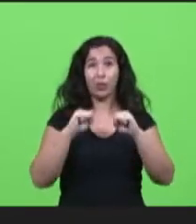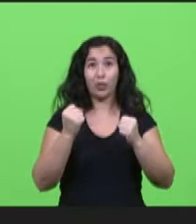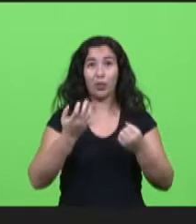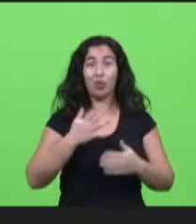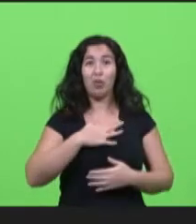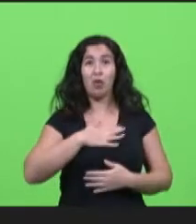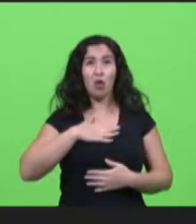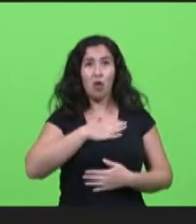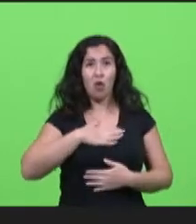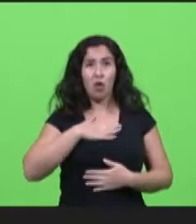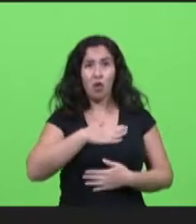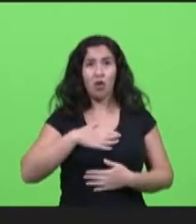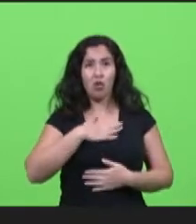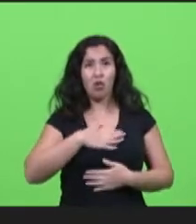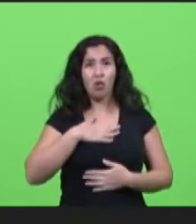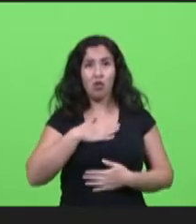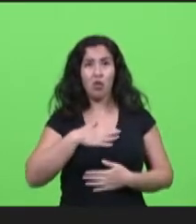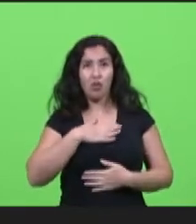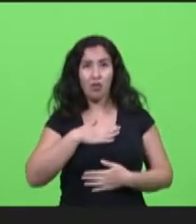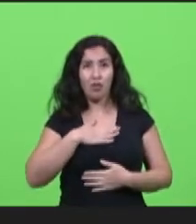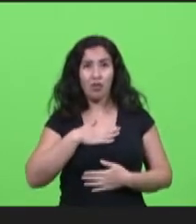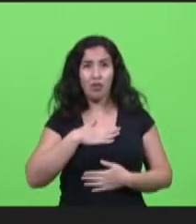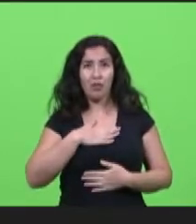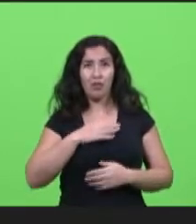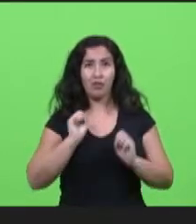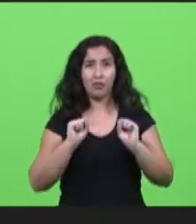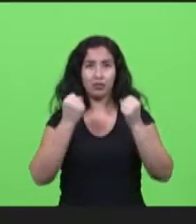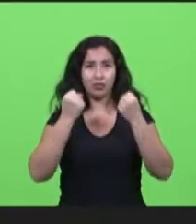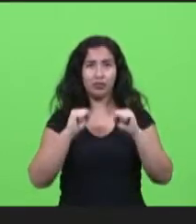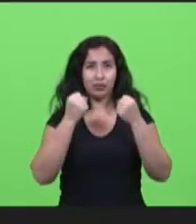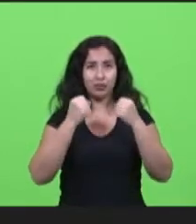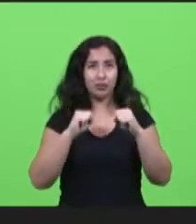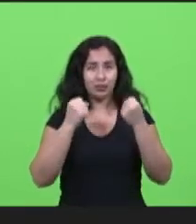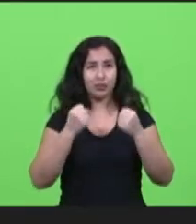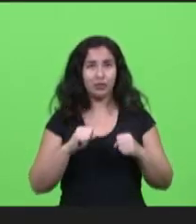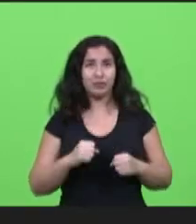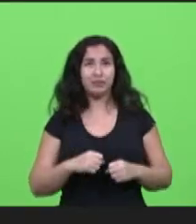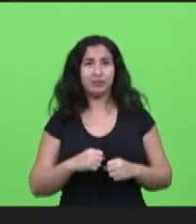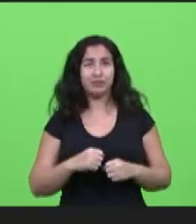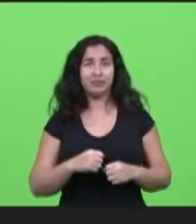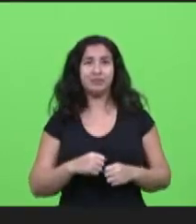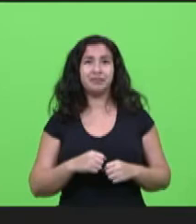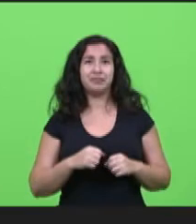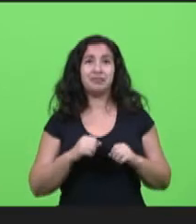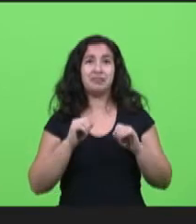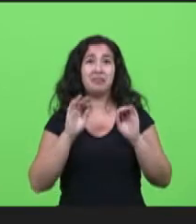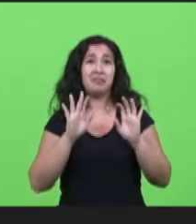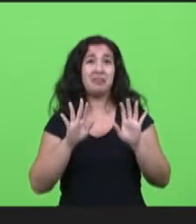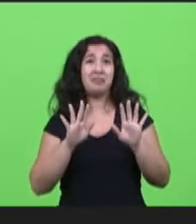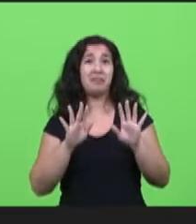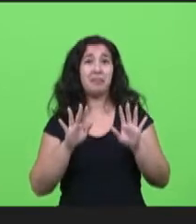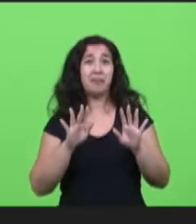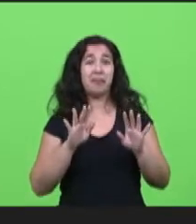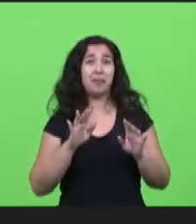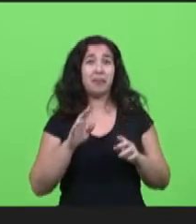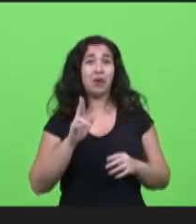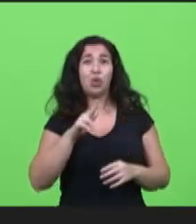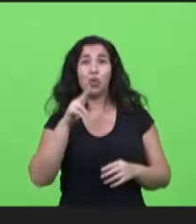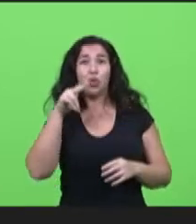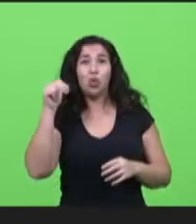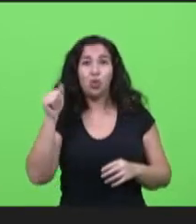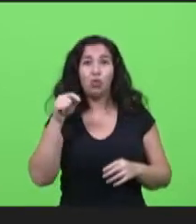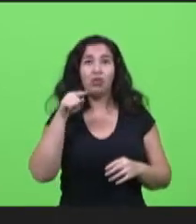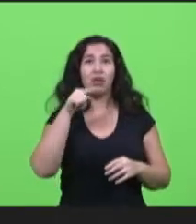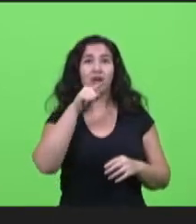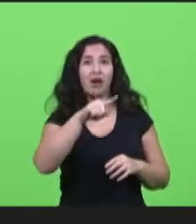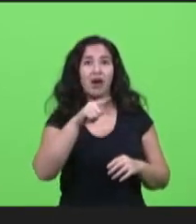fui um praticante atuante de artes marciais e jamais eu fiz a associação de que atividade